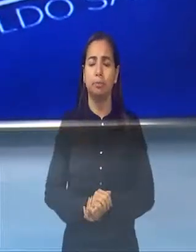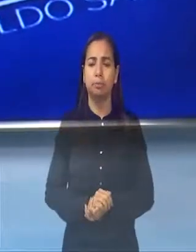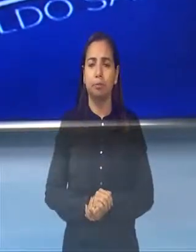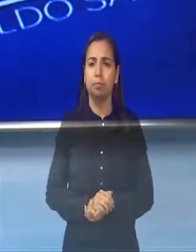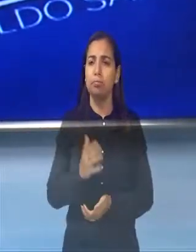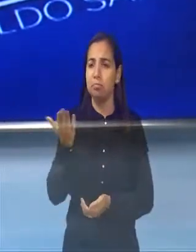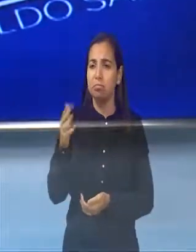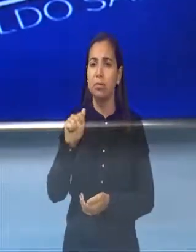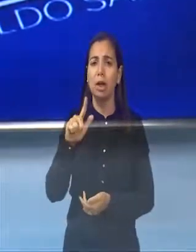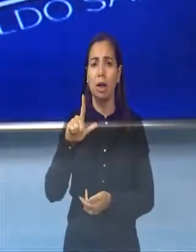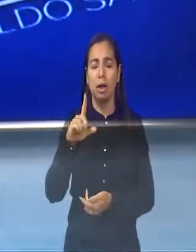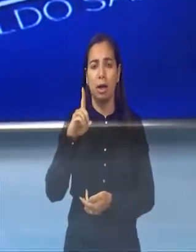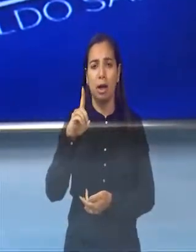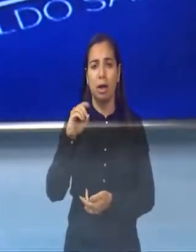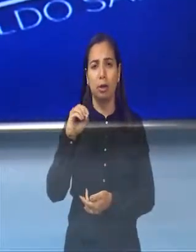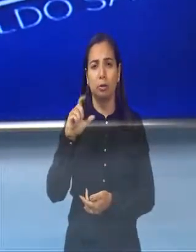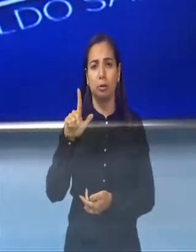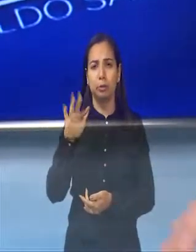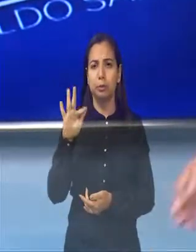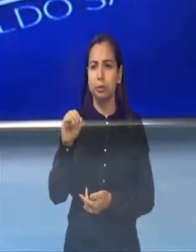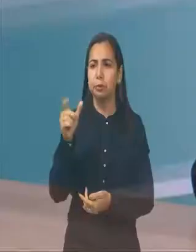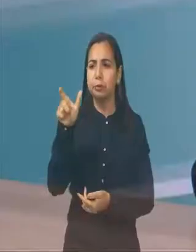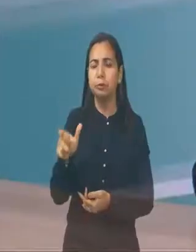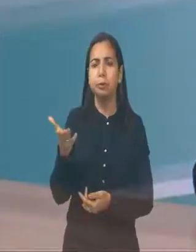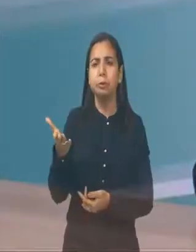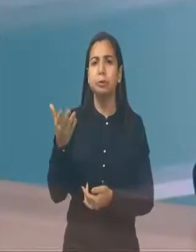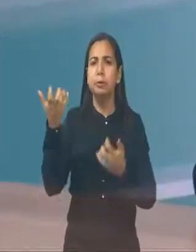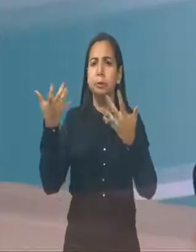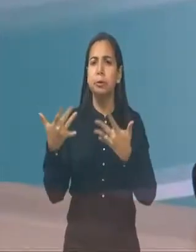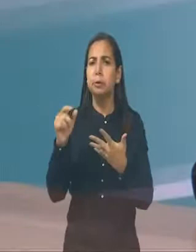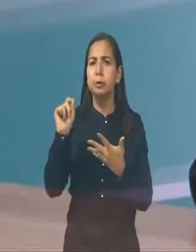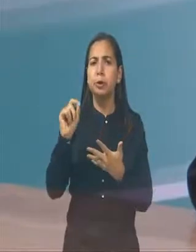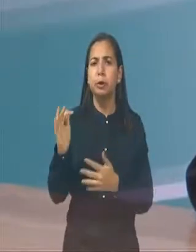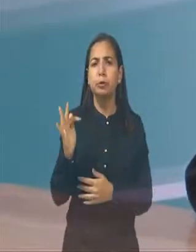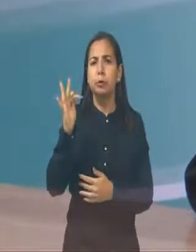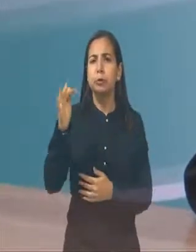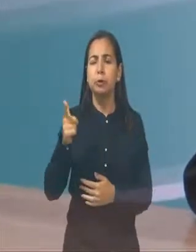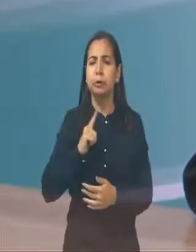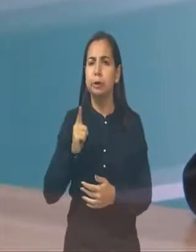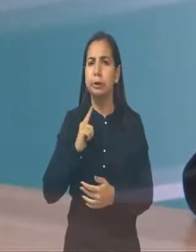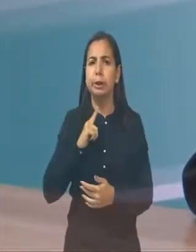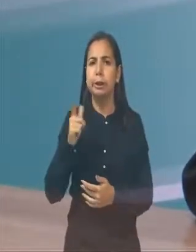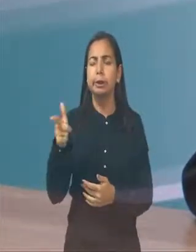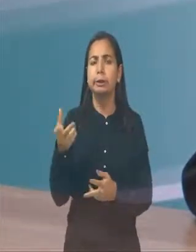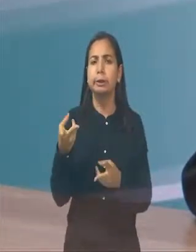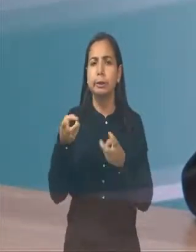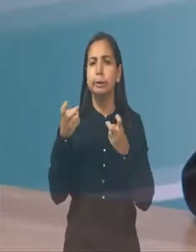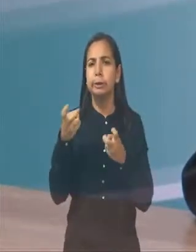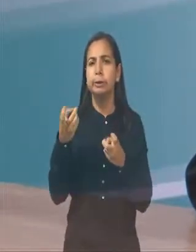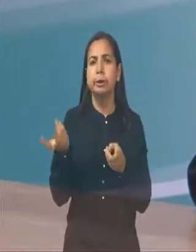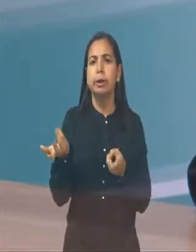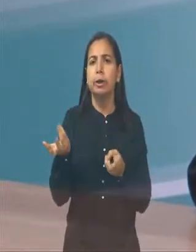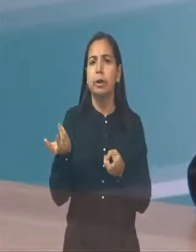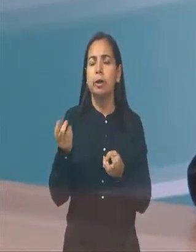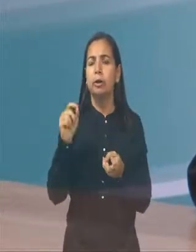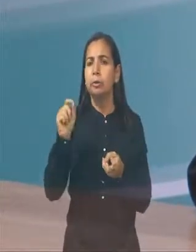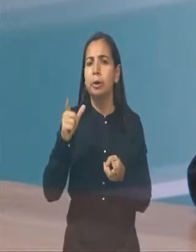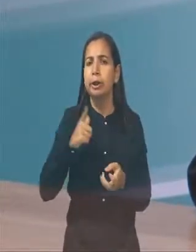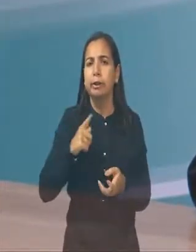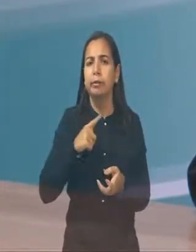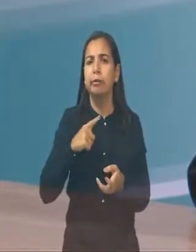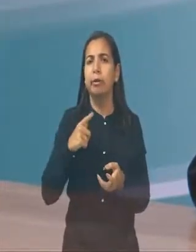percepção? O futuro breve que, na sua cabeça, é